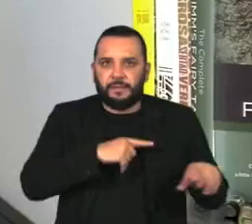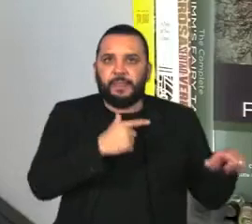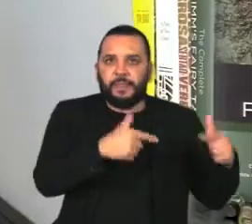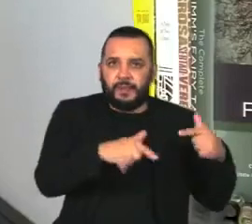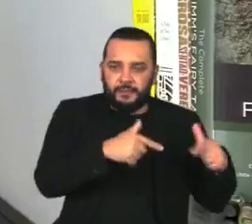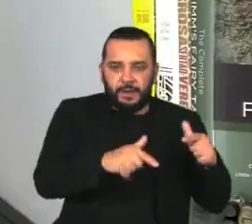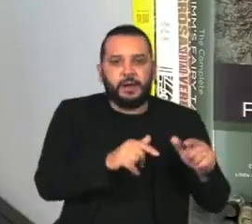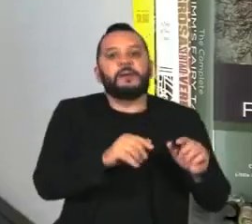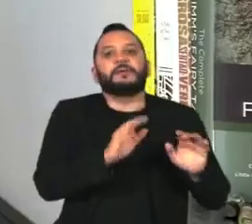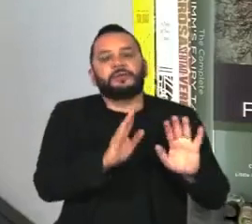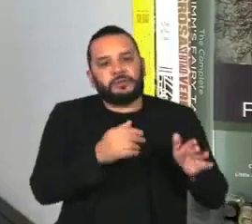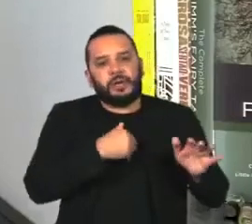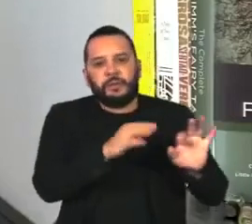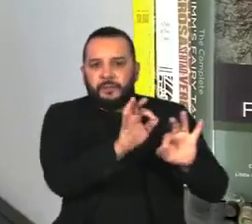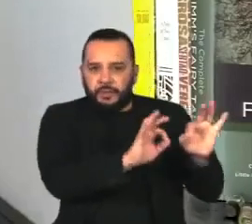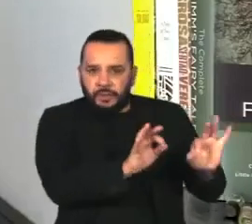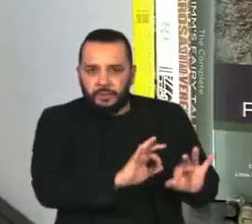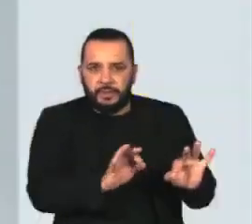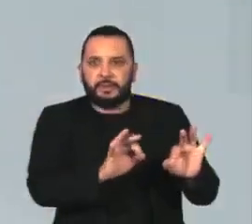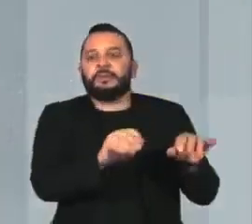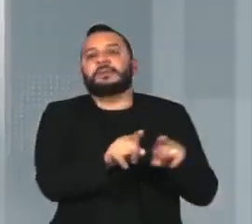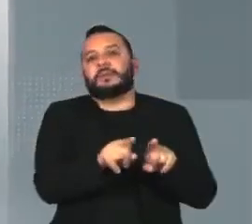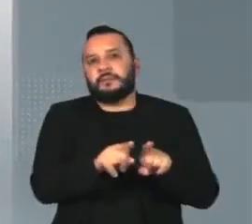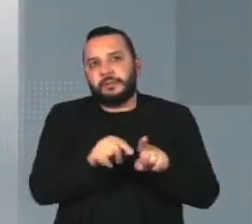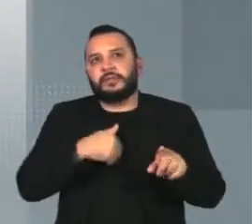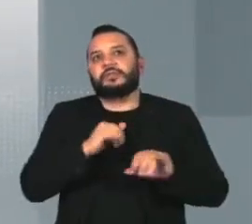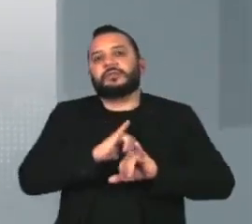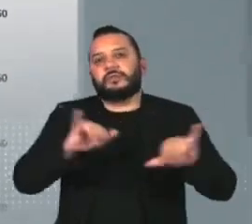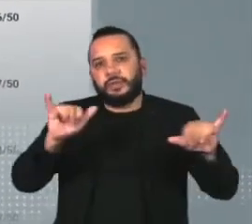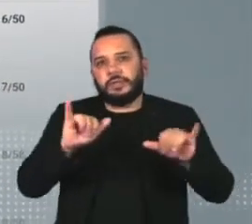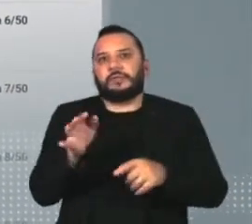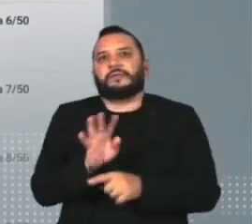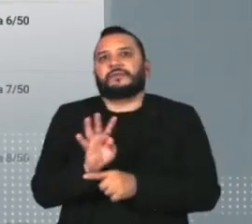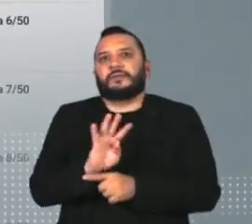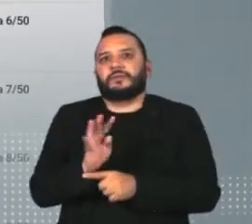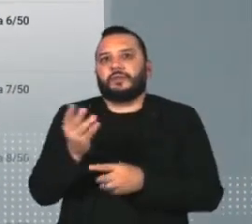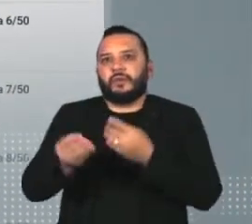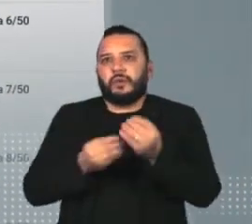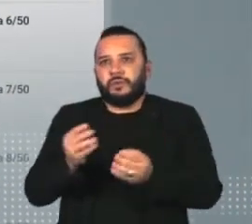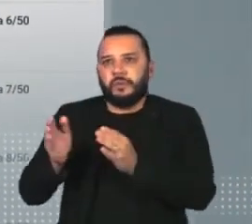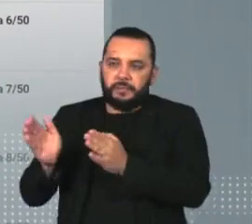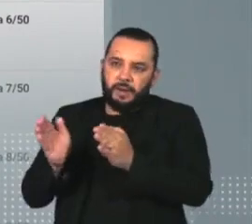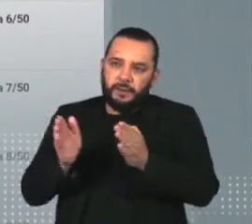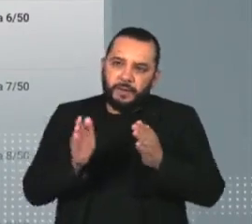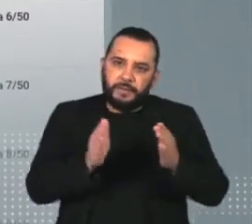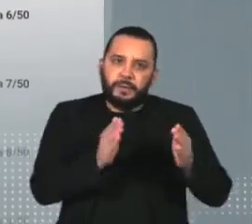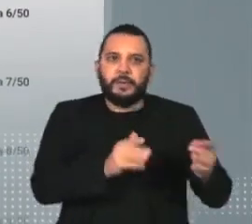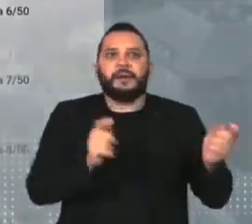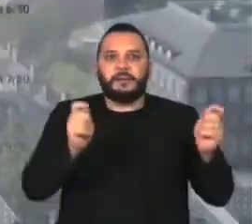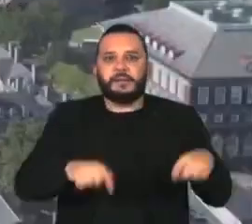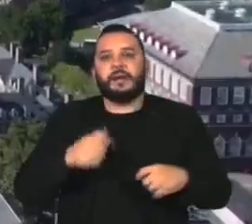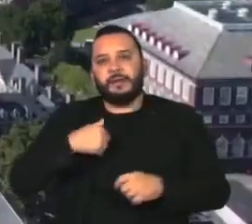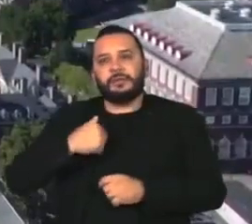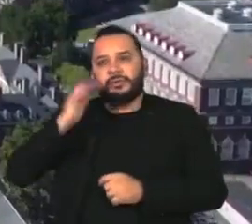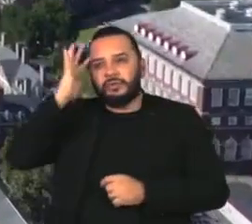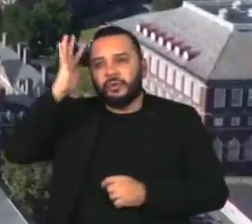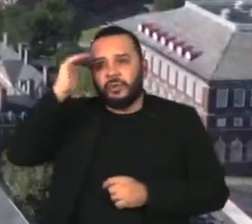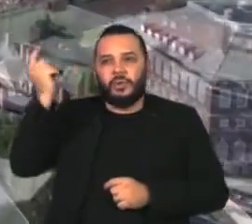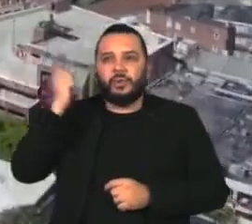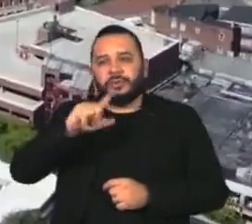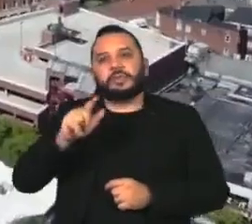de programador e a divulgação de vídeos, onde ensina o passo a passo para outros jovens poderem realizar o sonho de fazer